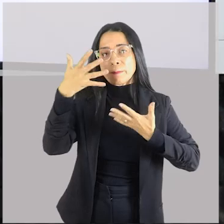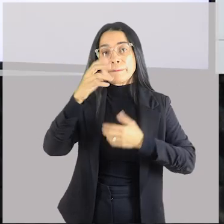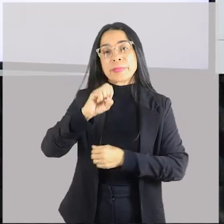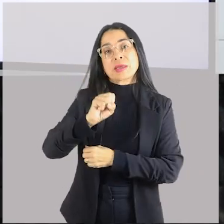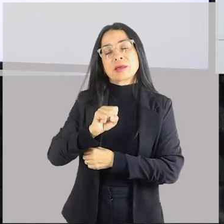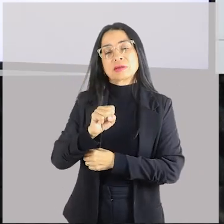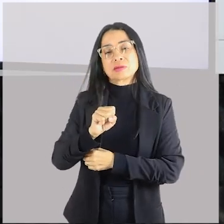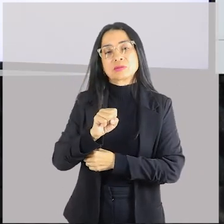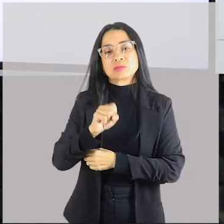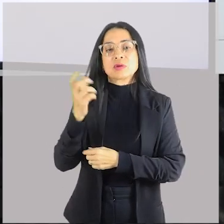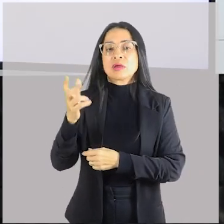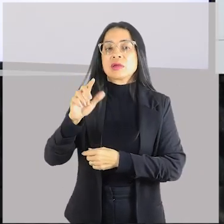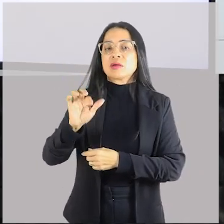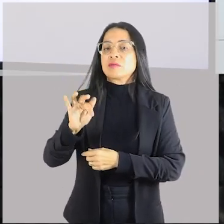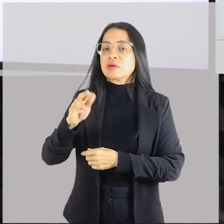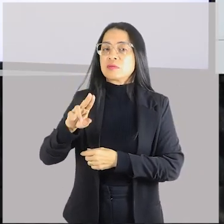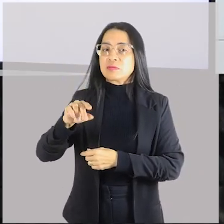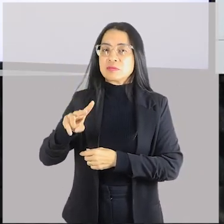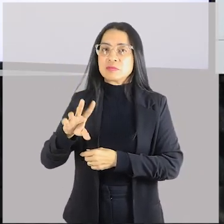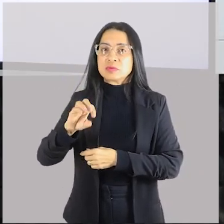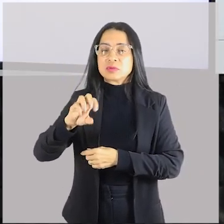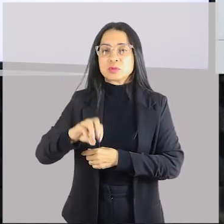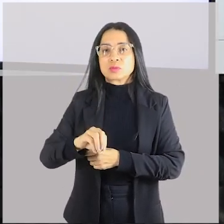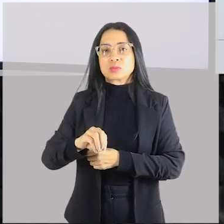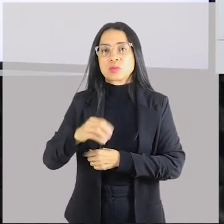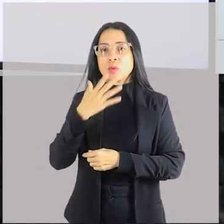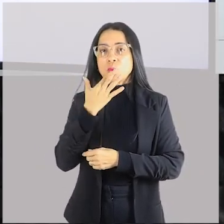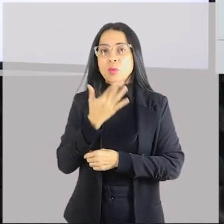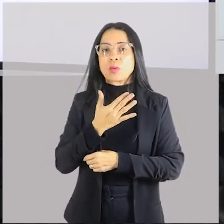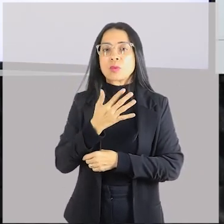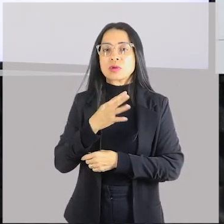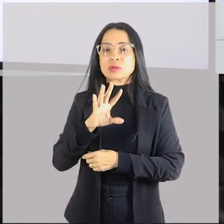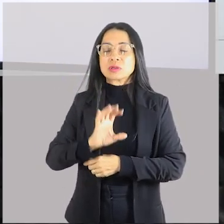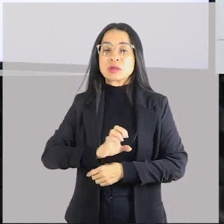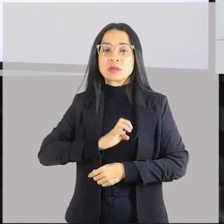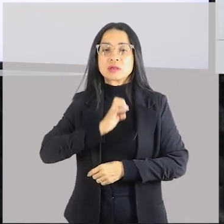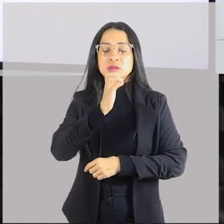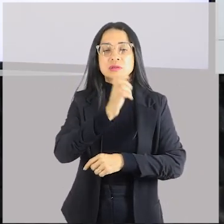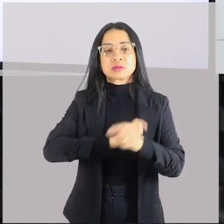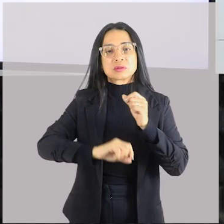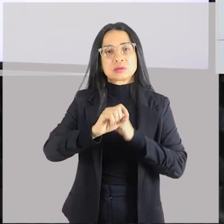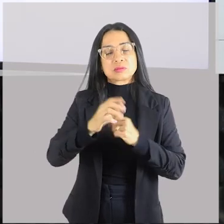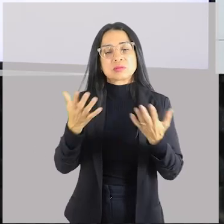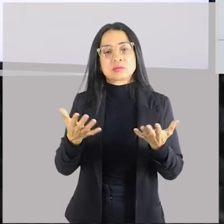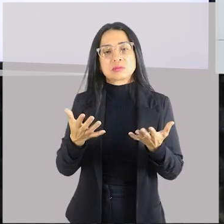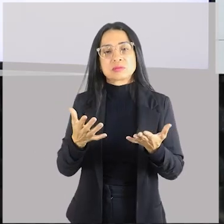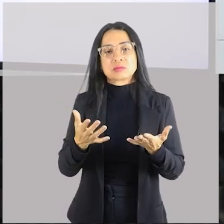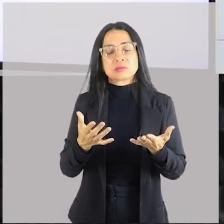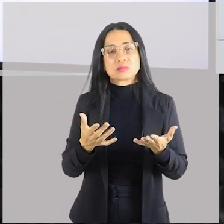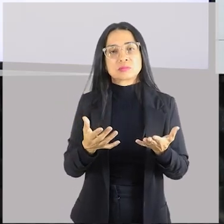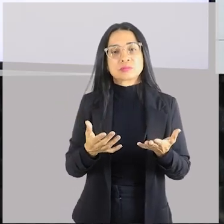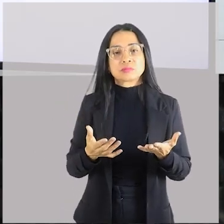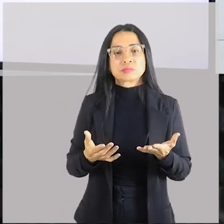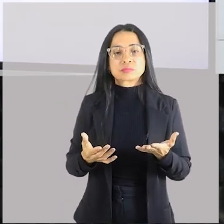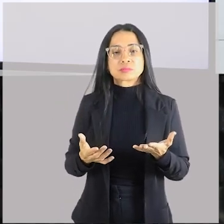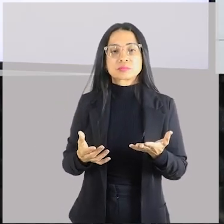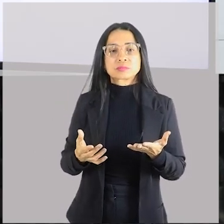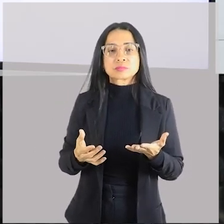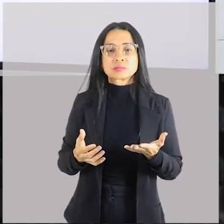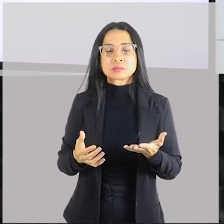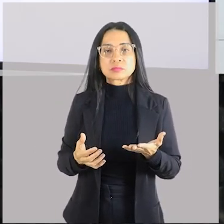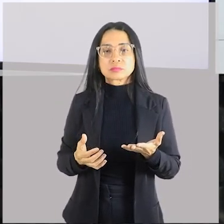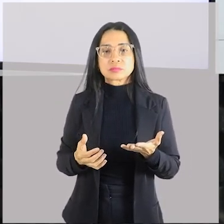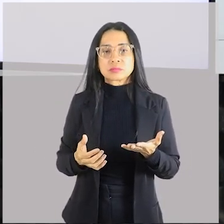mank favismo cores e excesso de e Delas no caso né pai dos do favismo